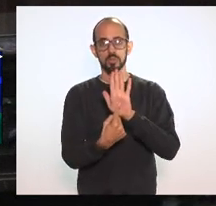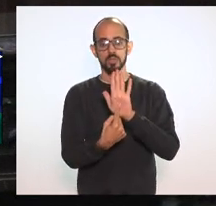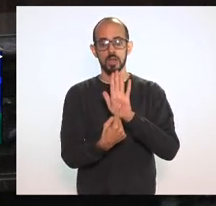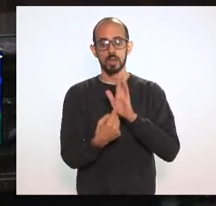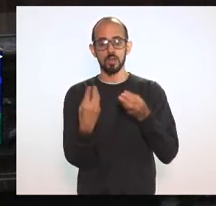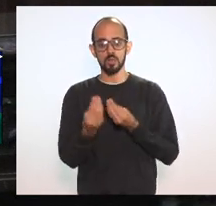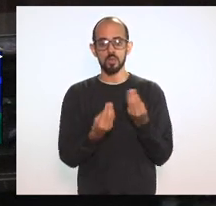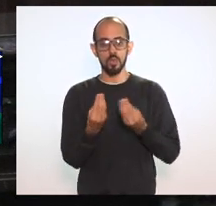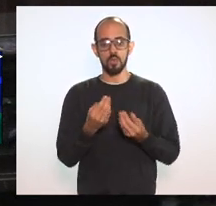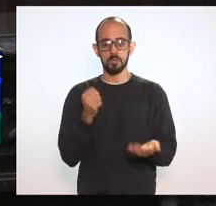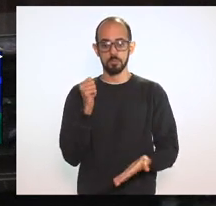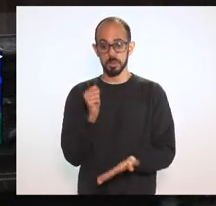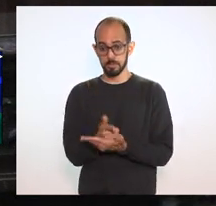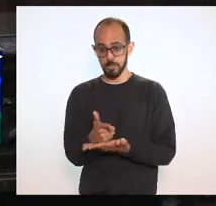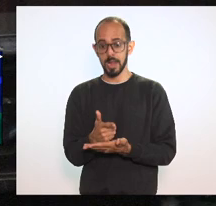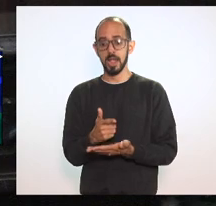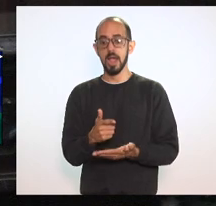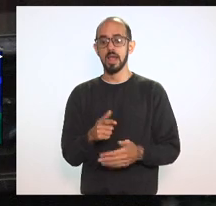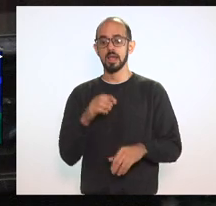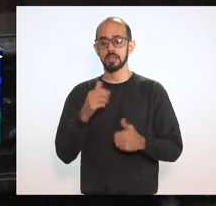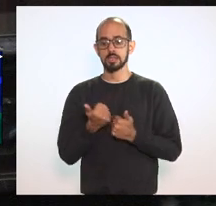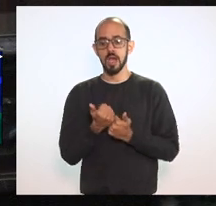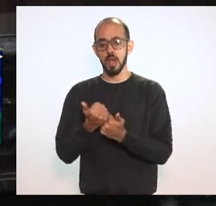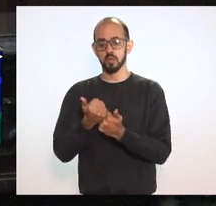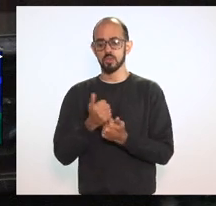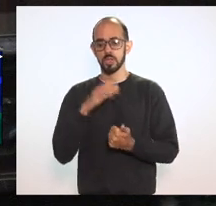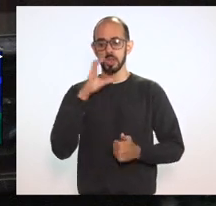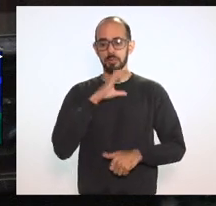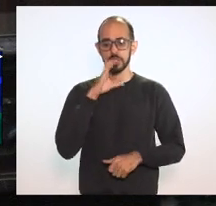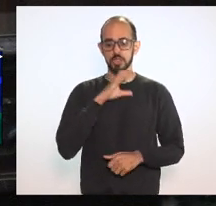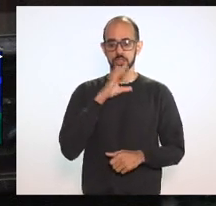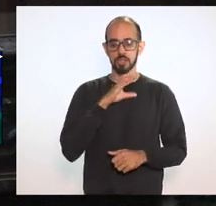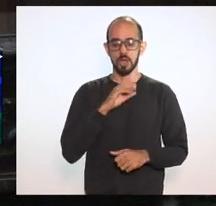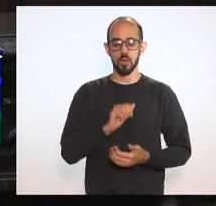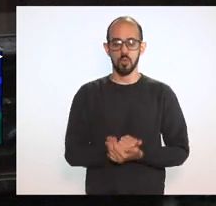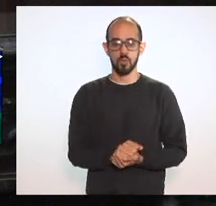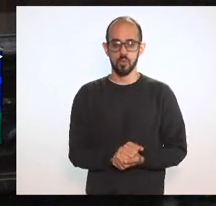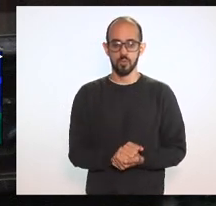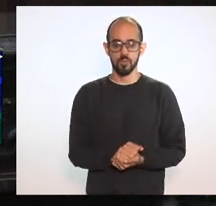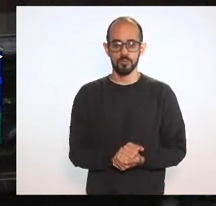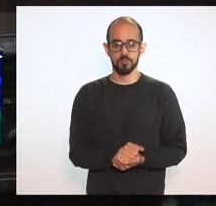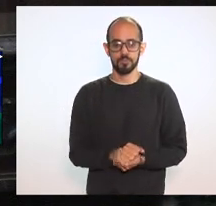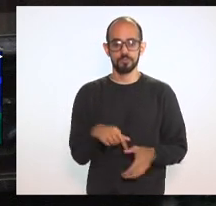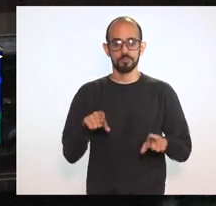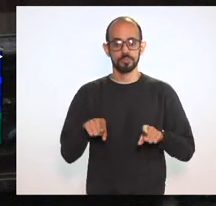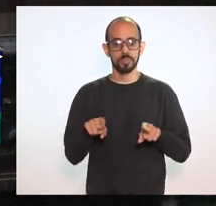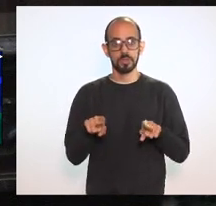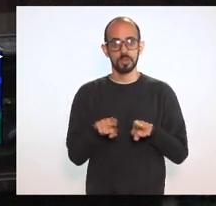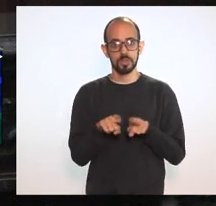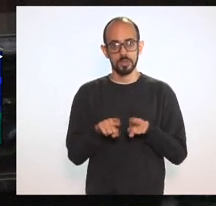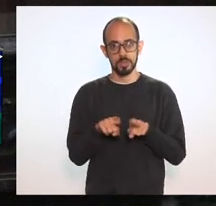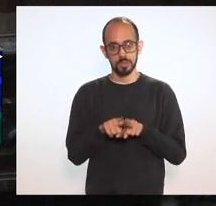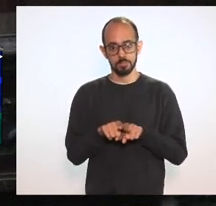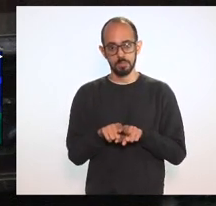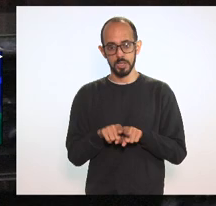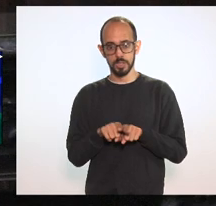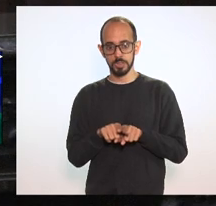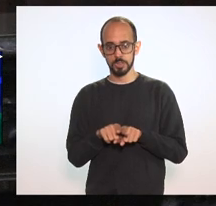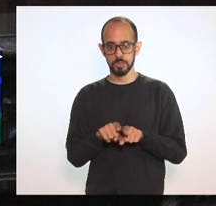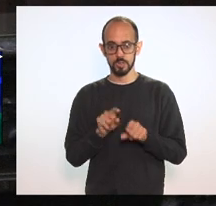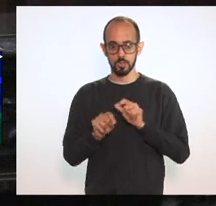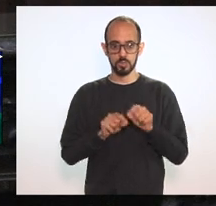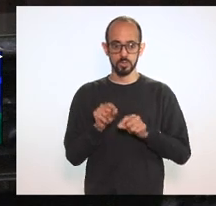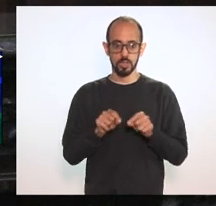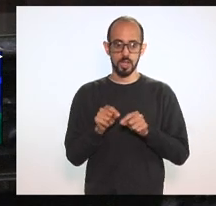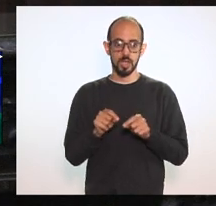auxílio emergencial aprovado nessa casa Medina séria seria o governador prover o Rio de Janeiro de